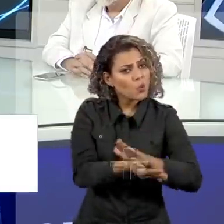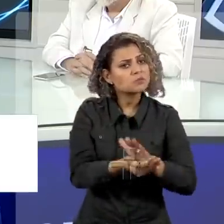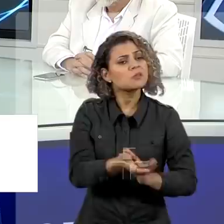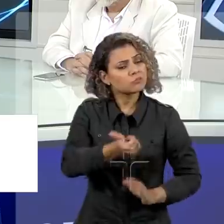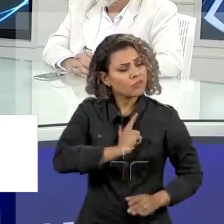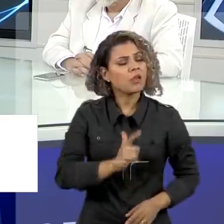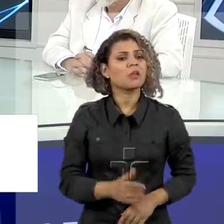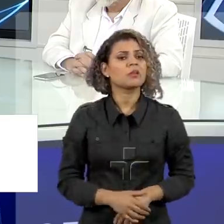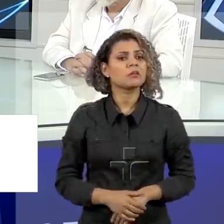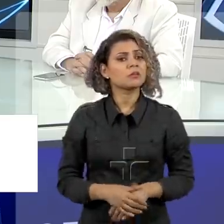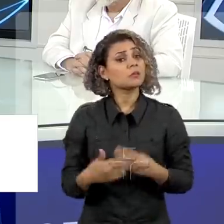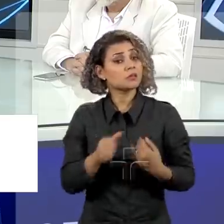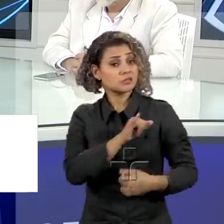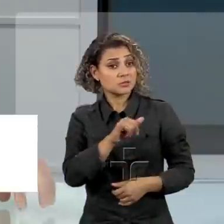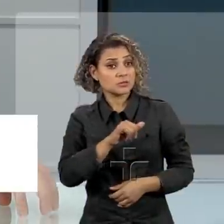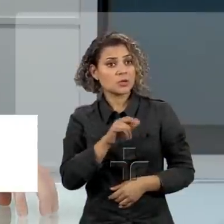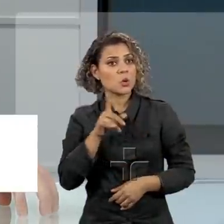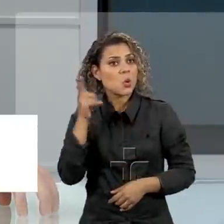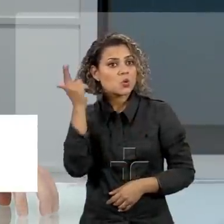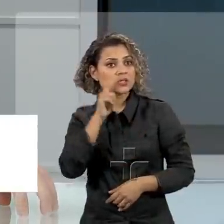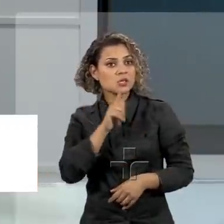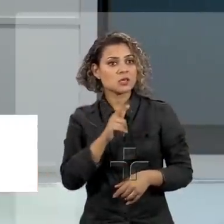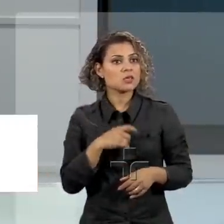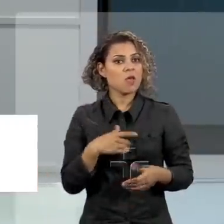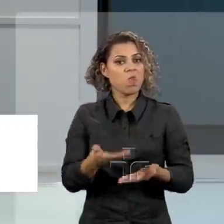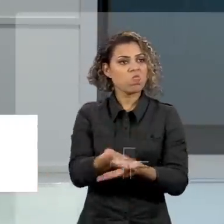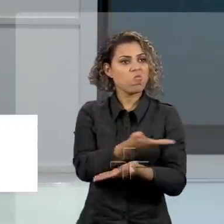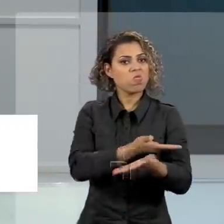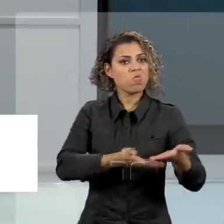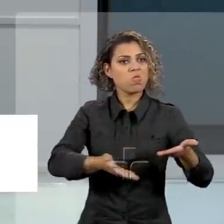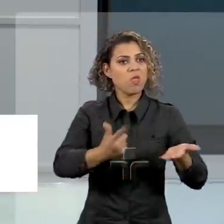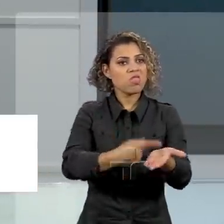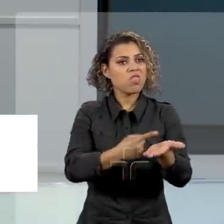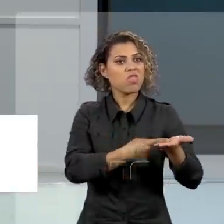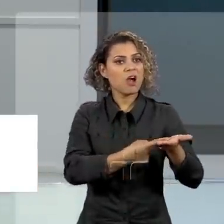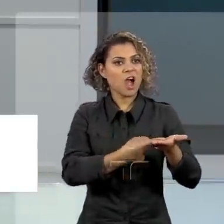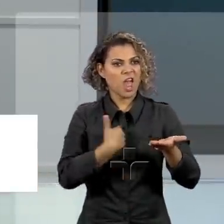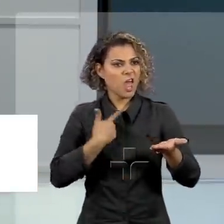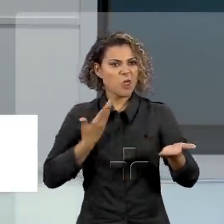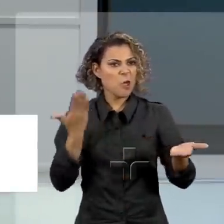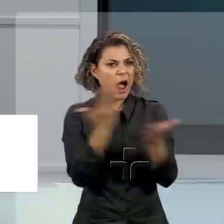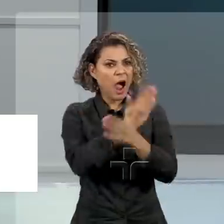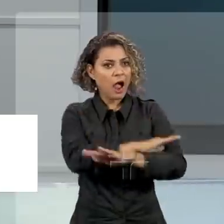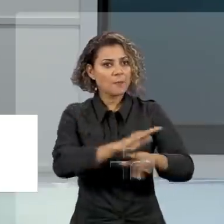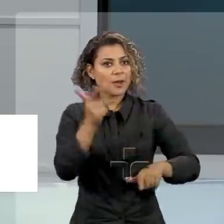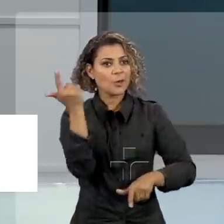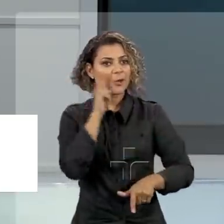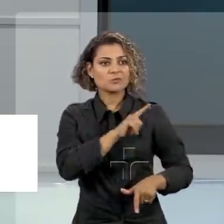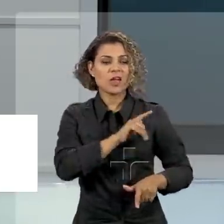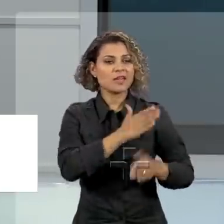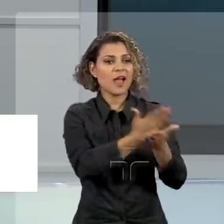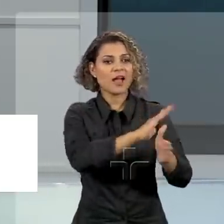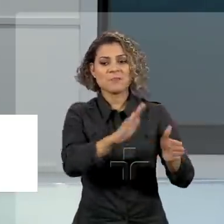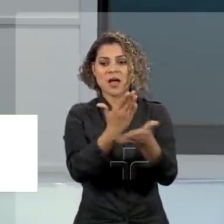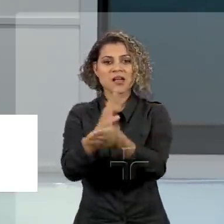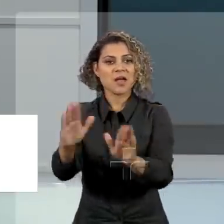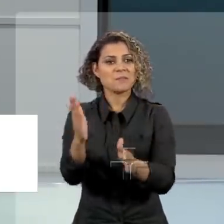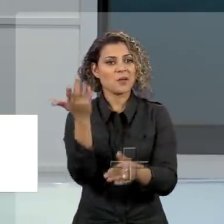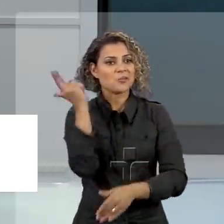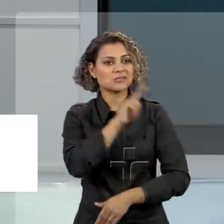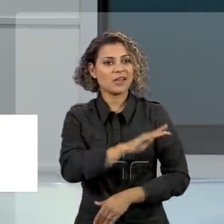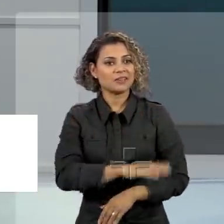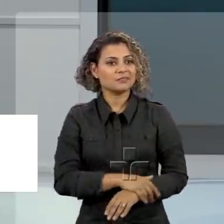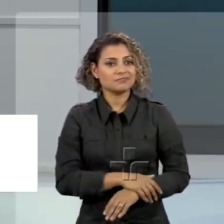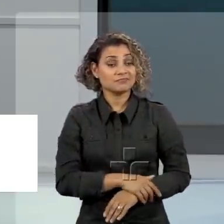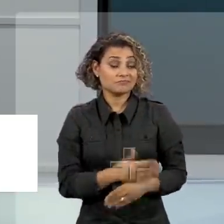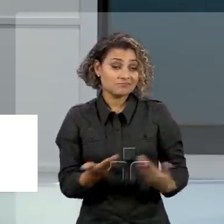fazer esta união dos vínculos da corrupção com o crime organizado, ele mata 2 coelhos ou 2 monstros de uma cajadada só.